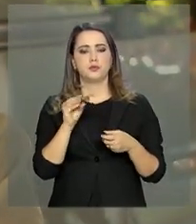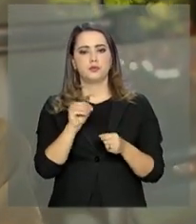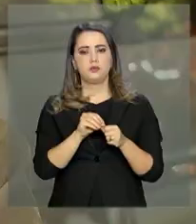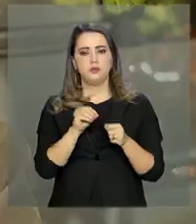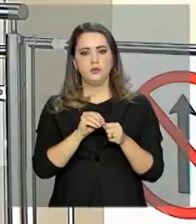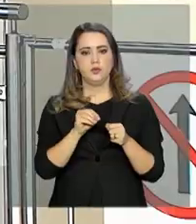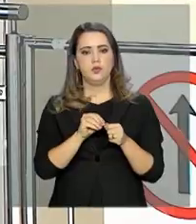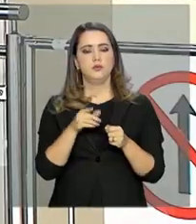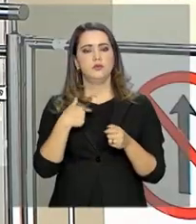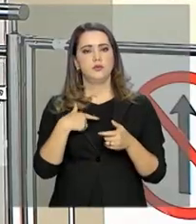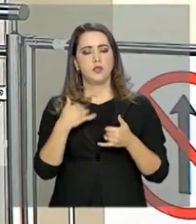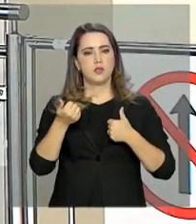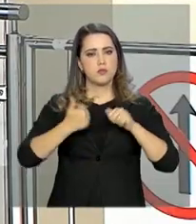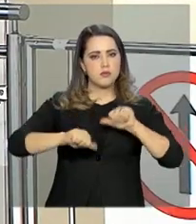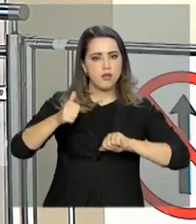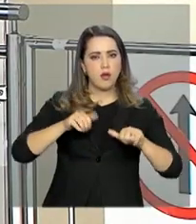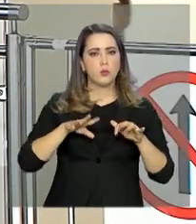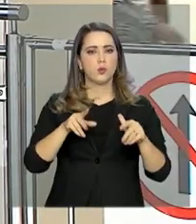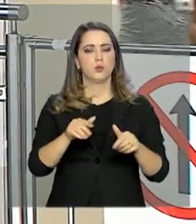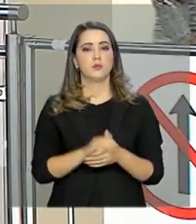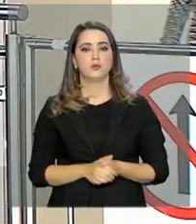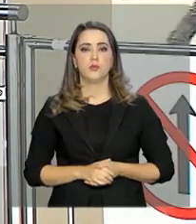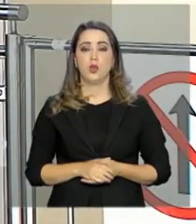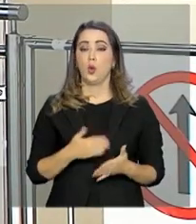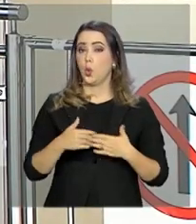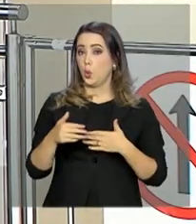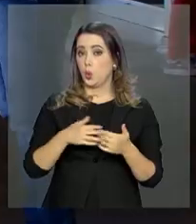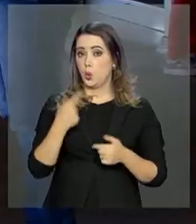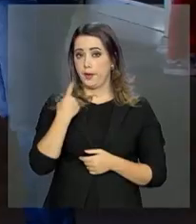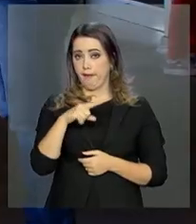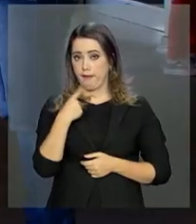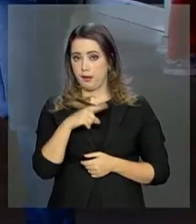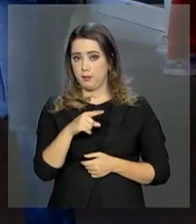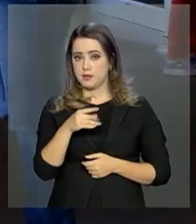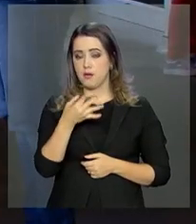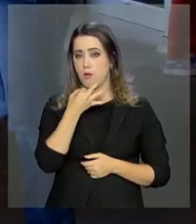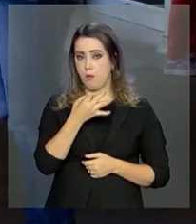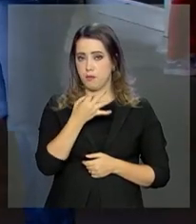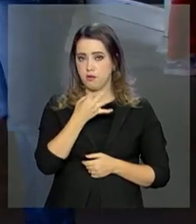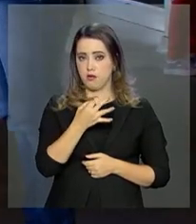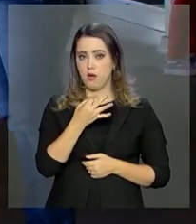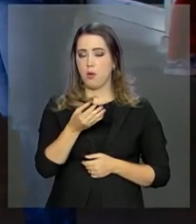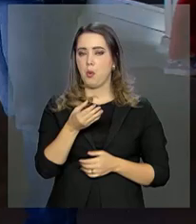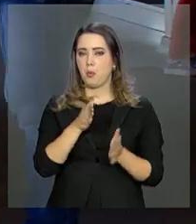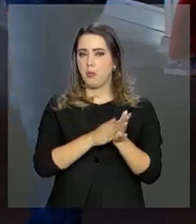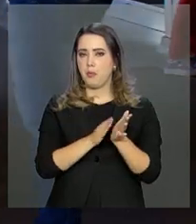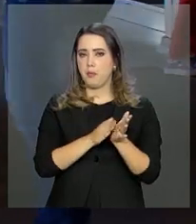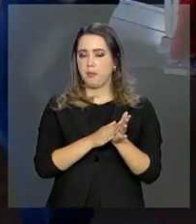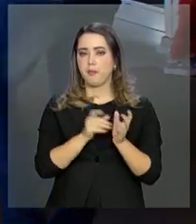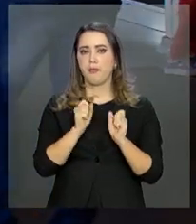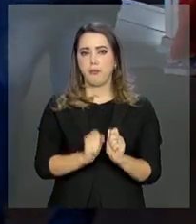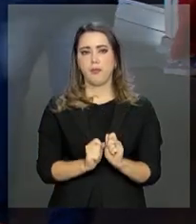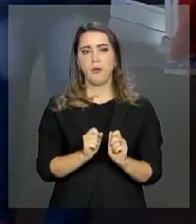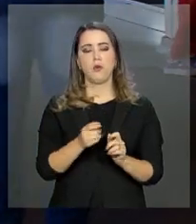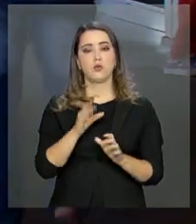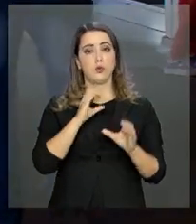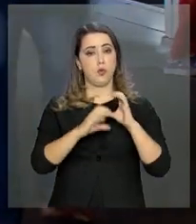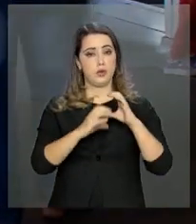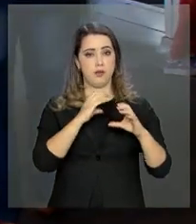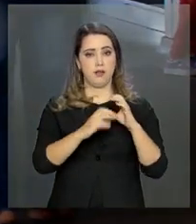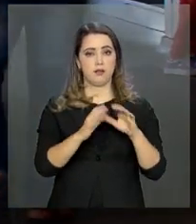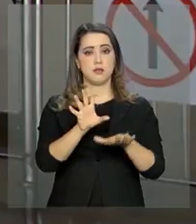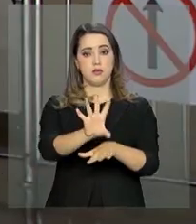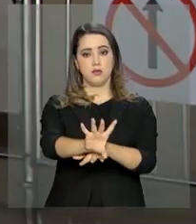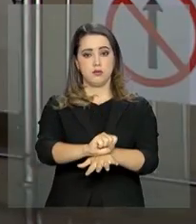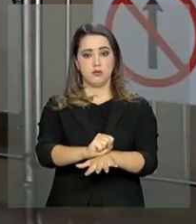biópsia dele para registrar qualquer problema o elogio a um canal de comunicação entre o governo federal ea população à ouvidoria